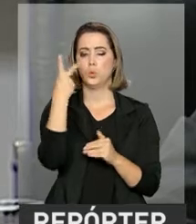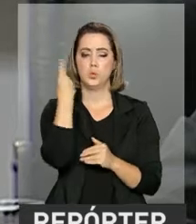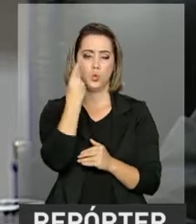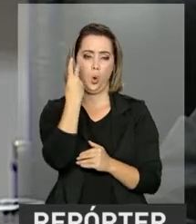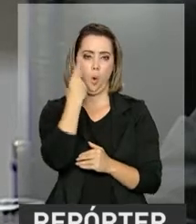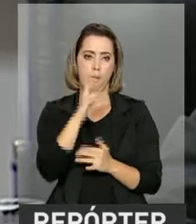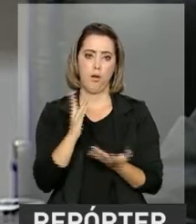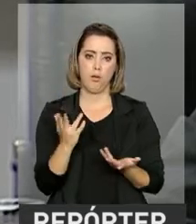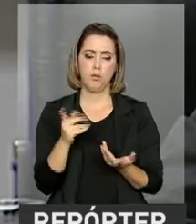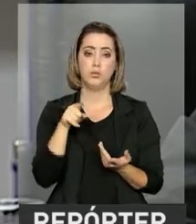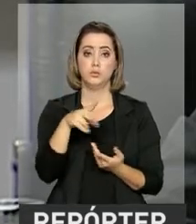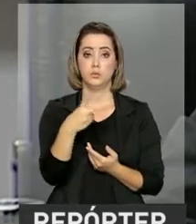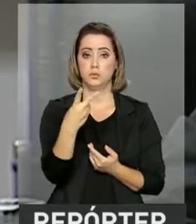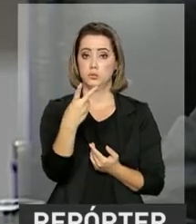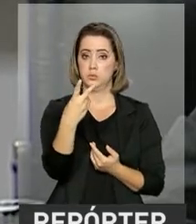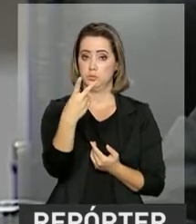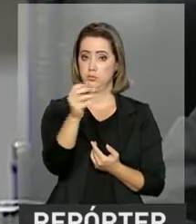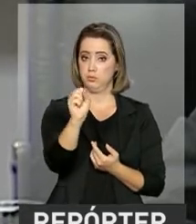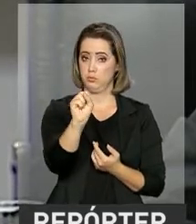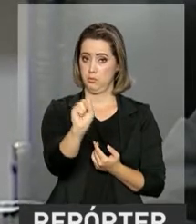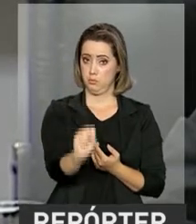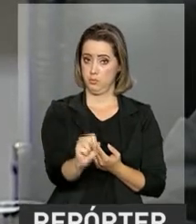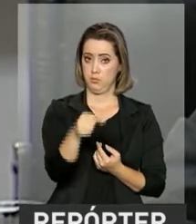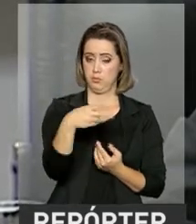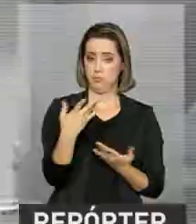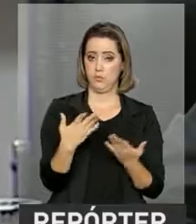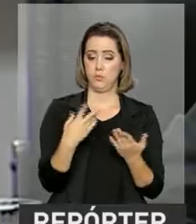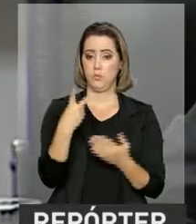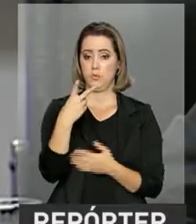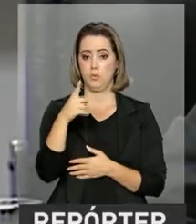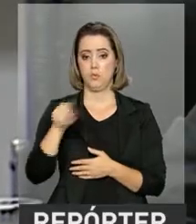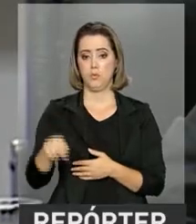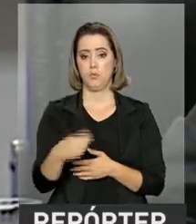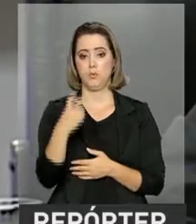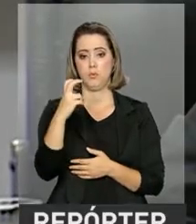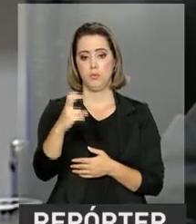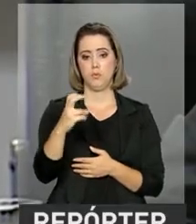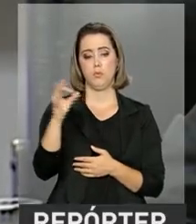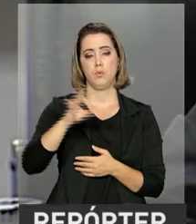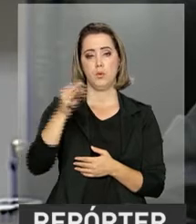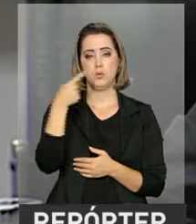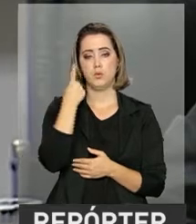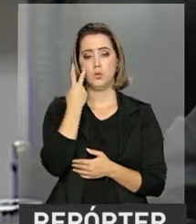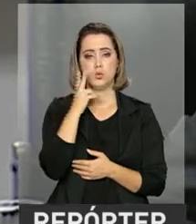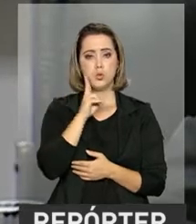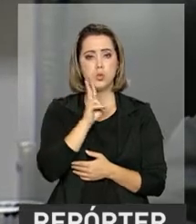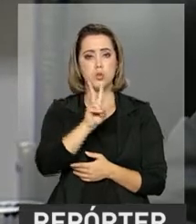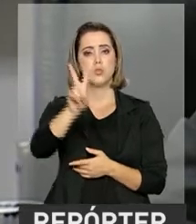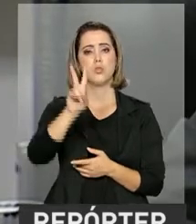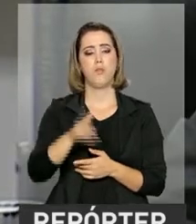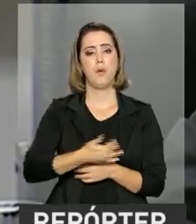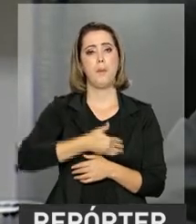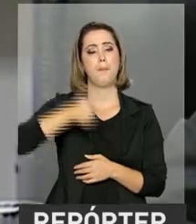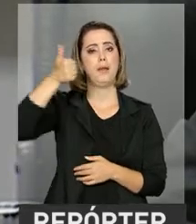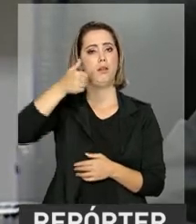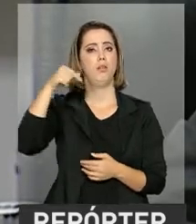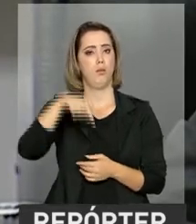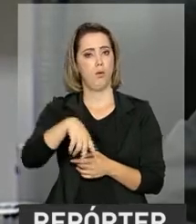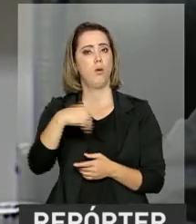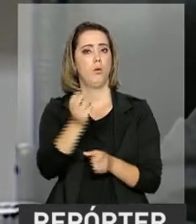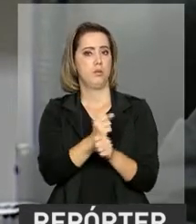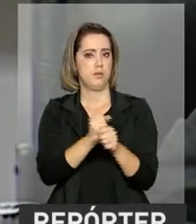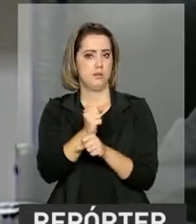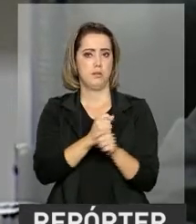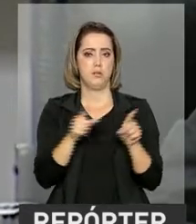por isso 2018 tem 26 a gente fazendo os cenários melhores não só para 2017